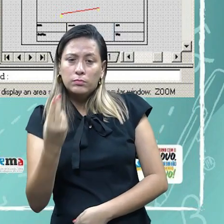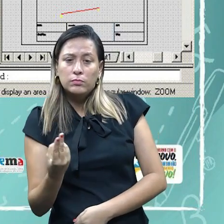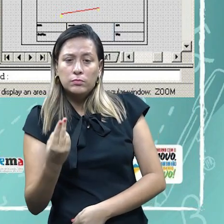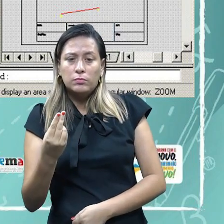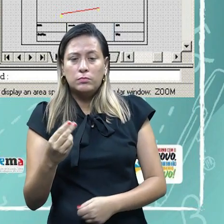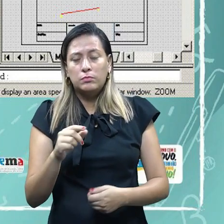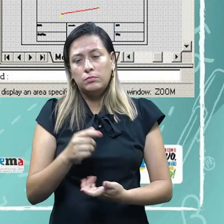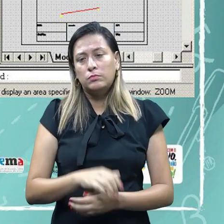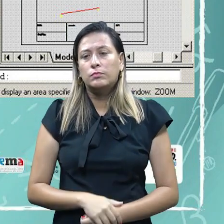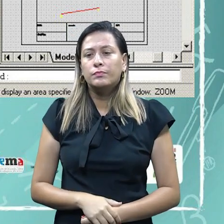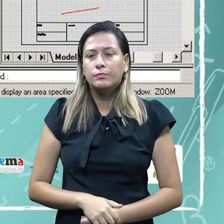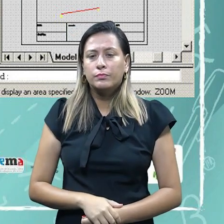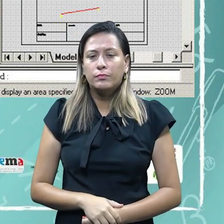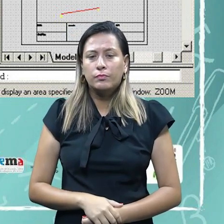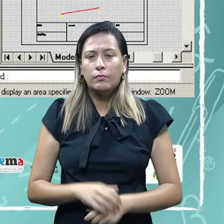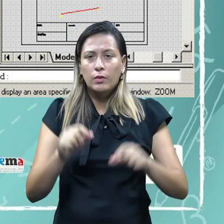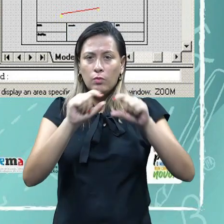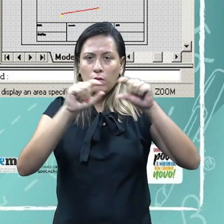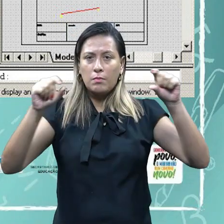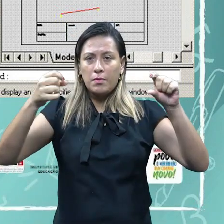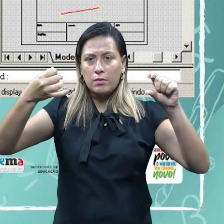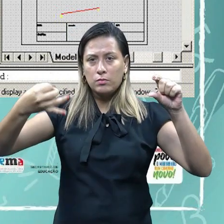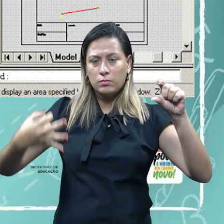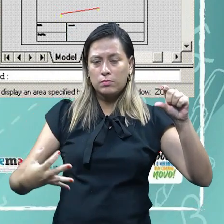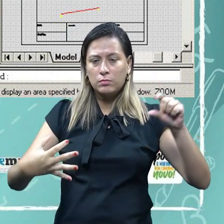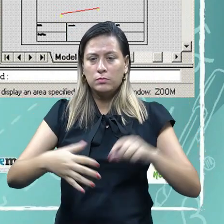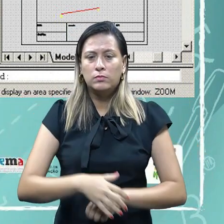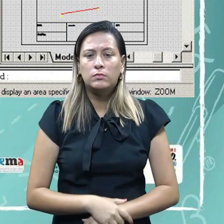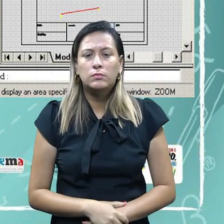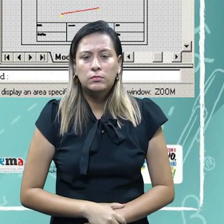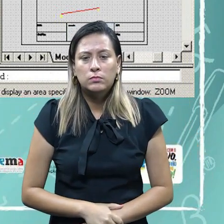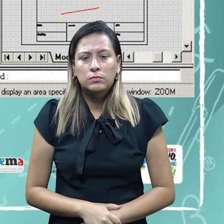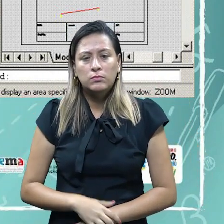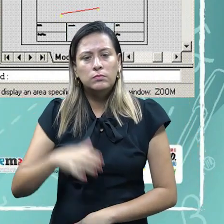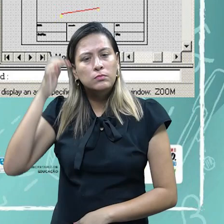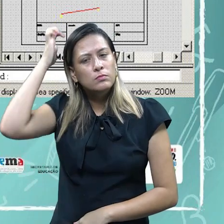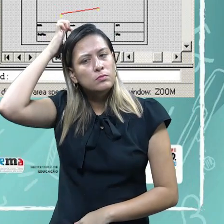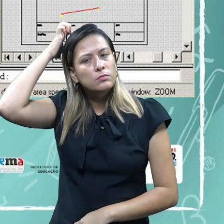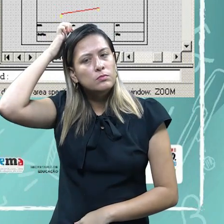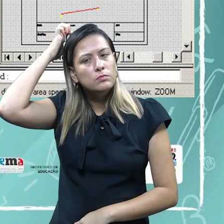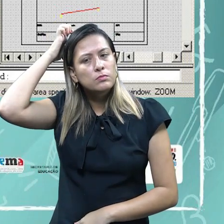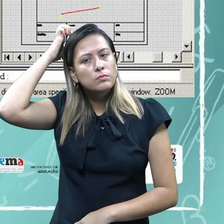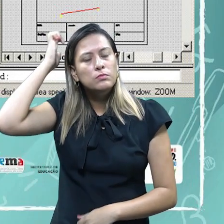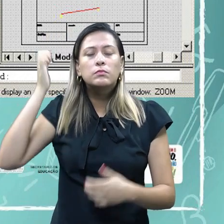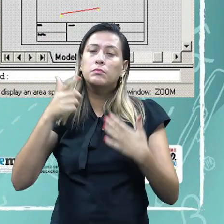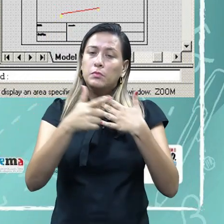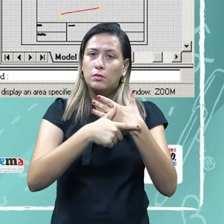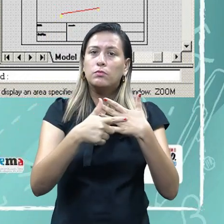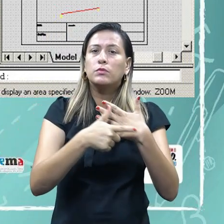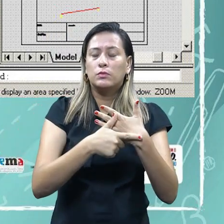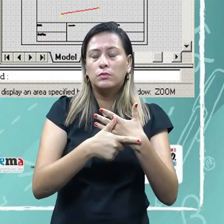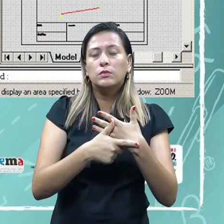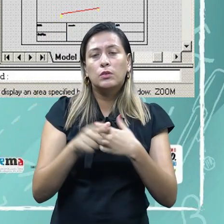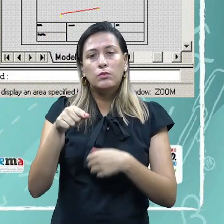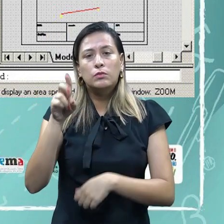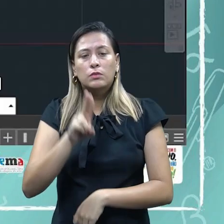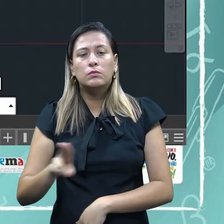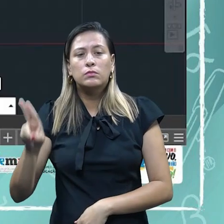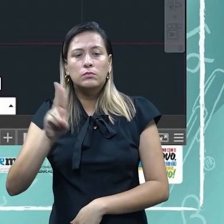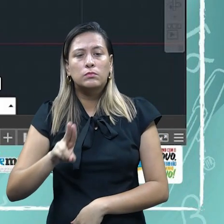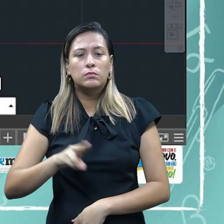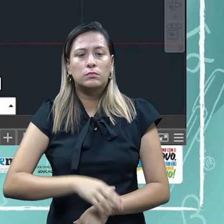barra de comandos que você aciona o comando zoom para a função que você pretende